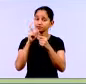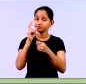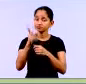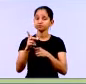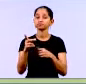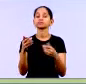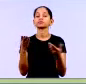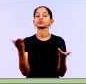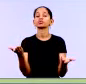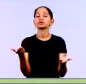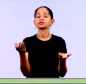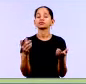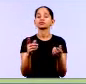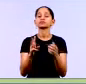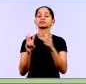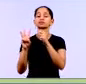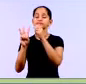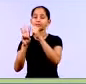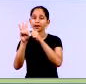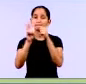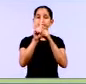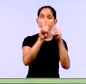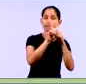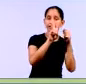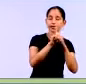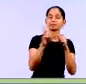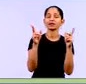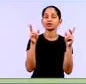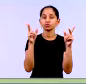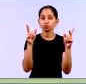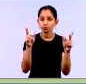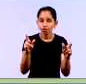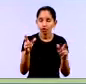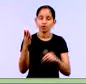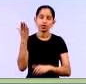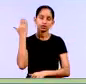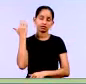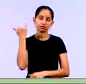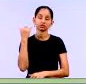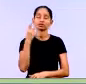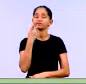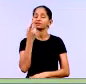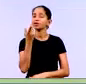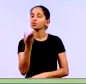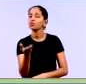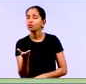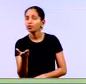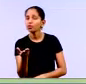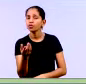os trimestres. Taxas e seguros, ele falou que é